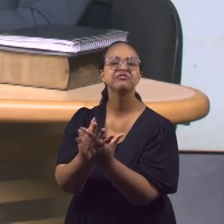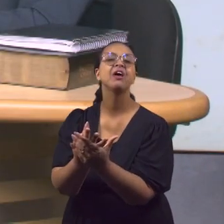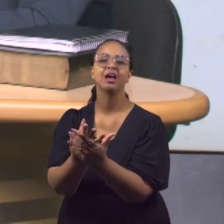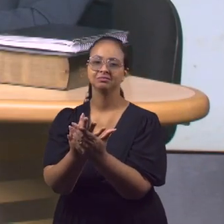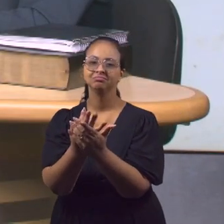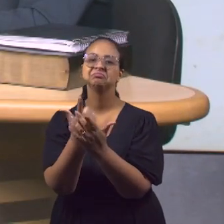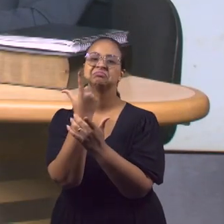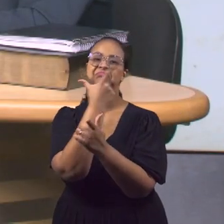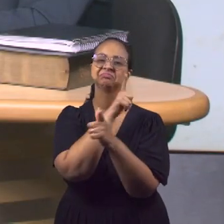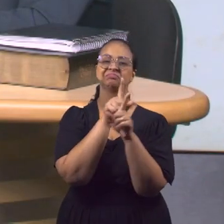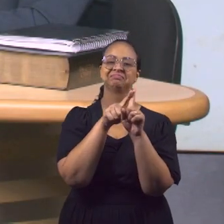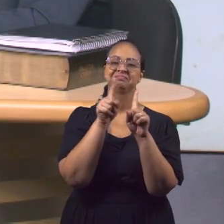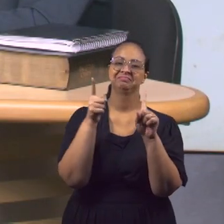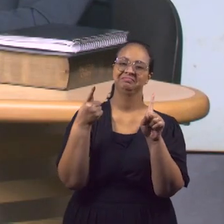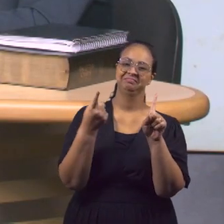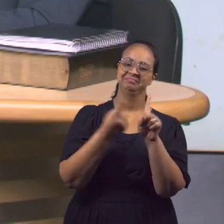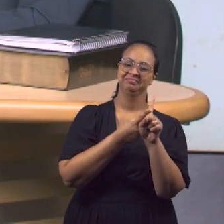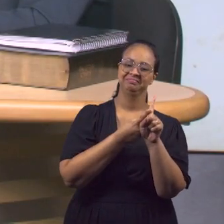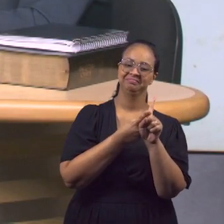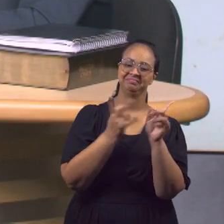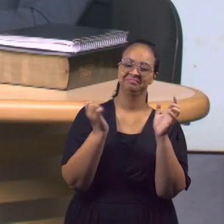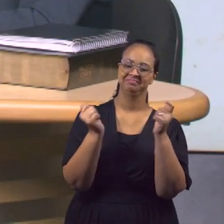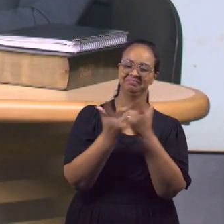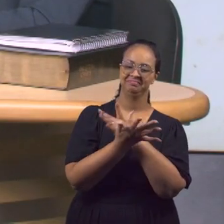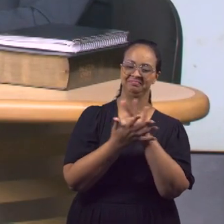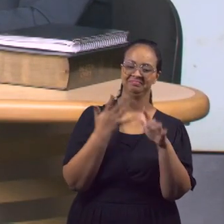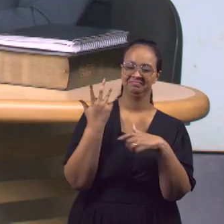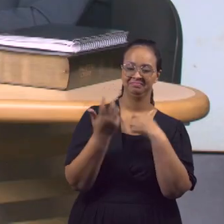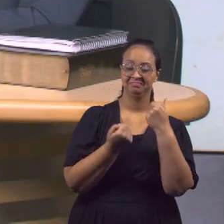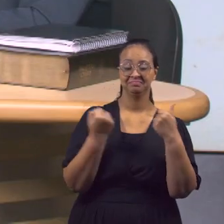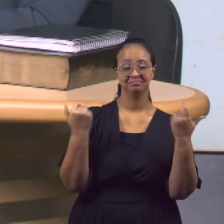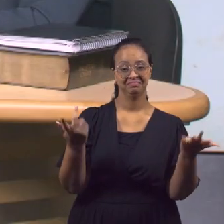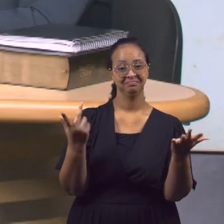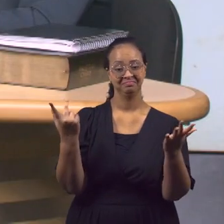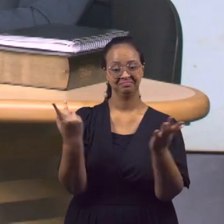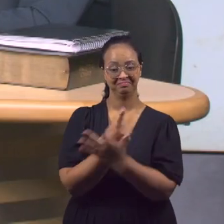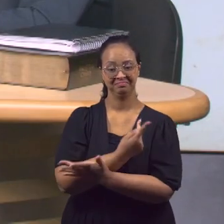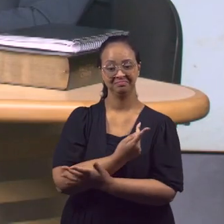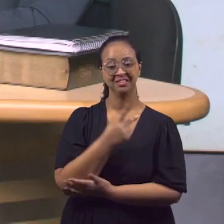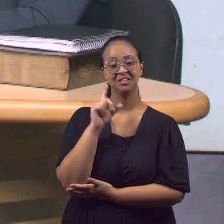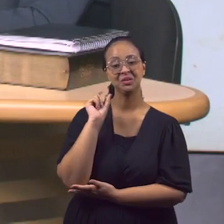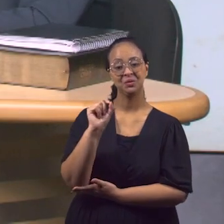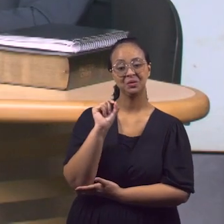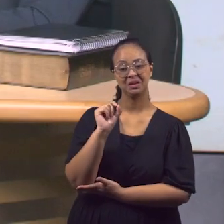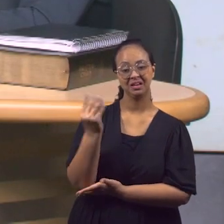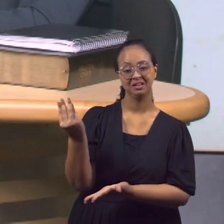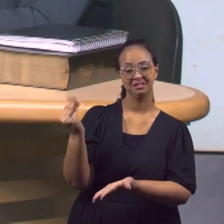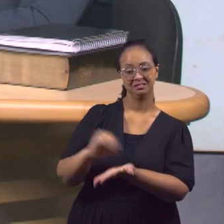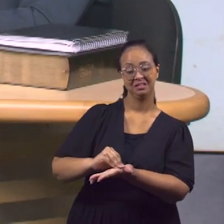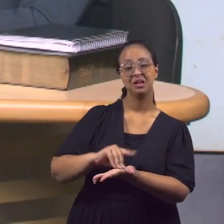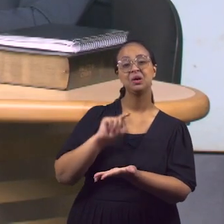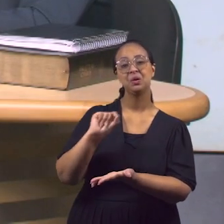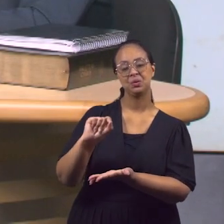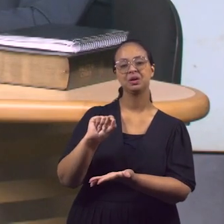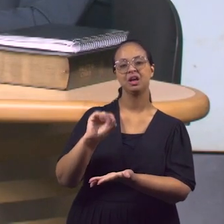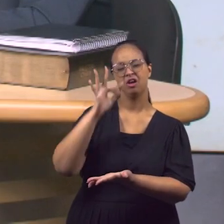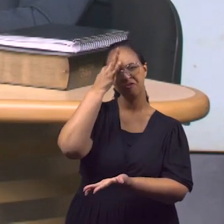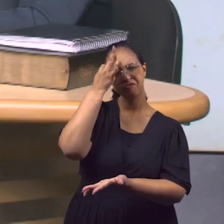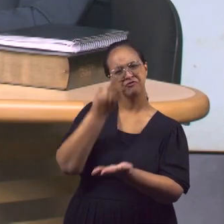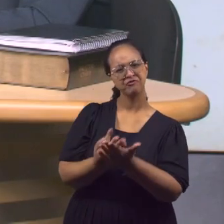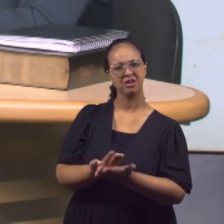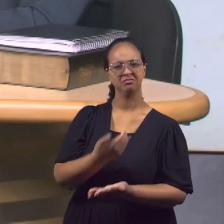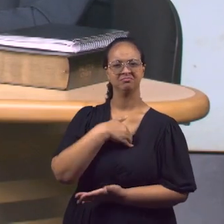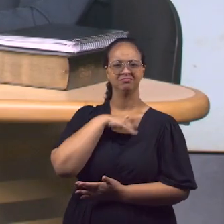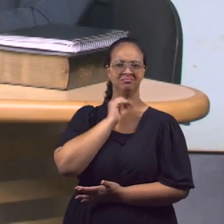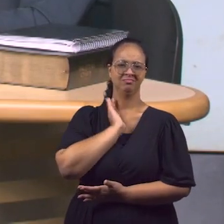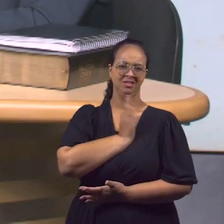ela gerou e viu a promessa de Deus se cumprir na sua vida, né? E o resultado final, ela tem o seu nome mencionado no hall dos heróis